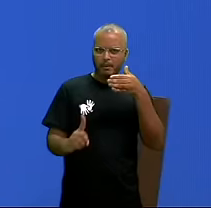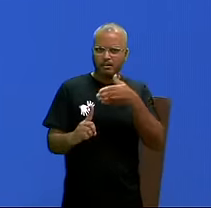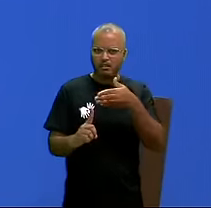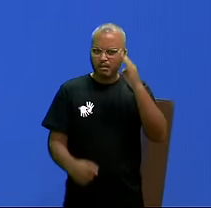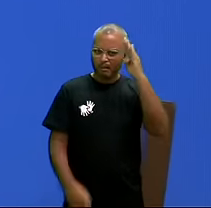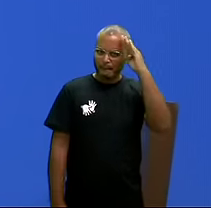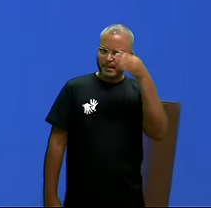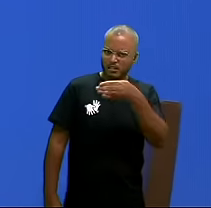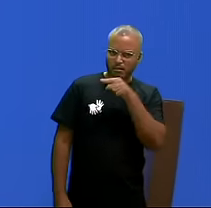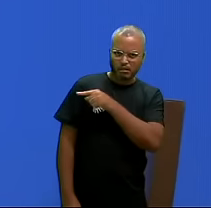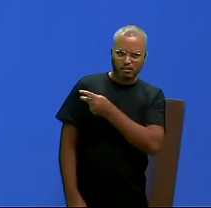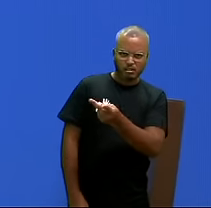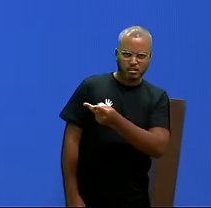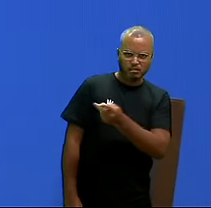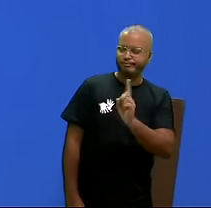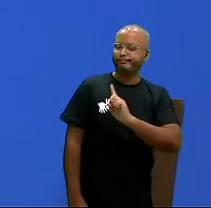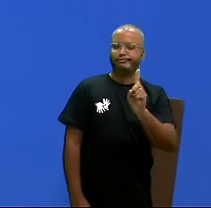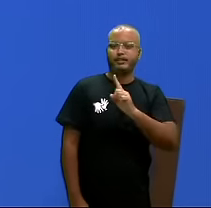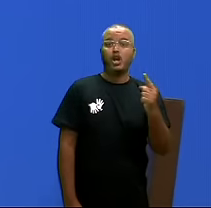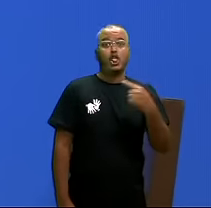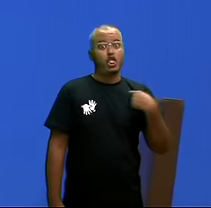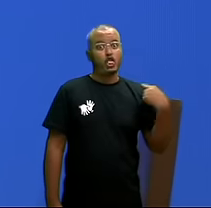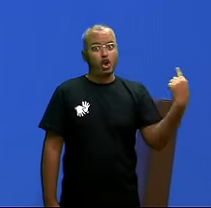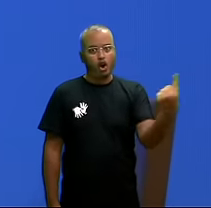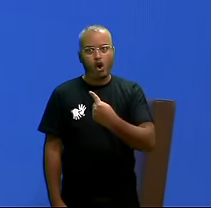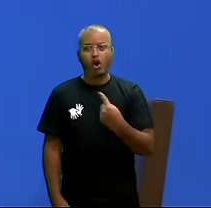eles, que eles, o que é nós.